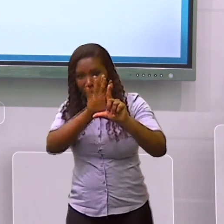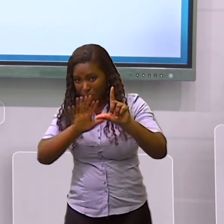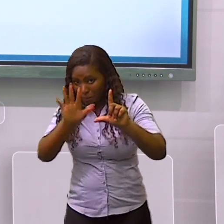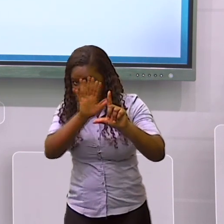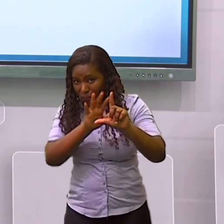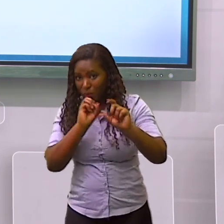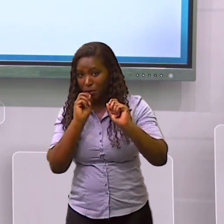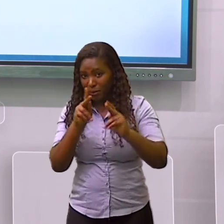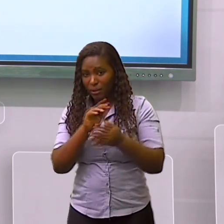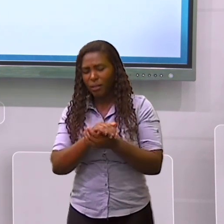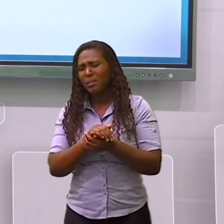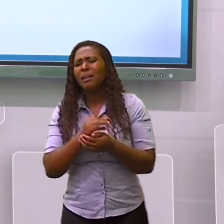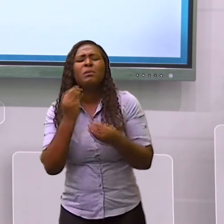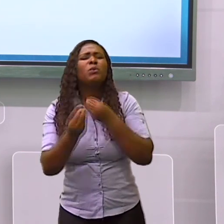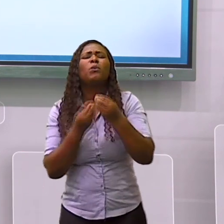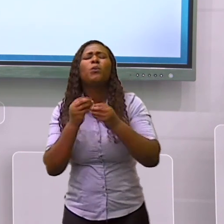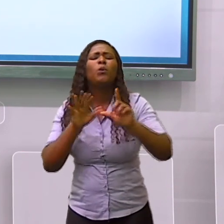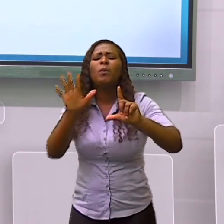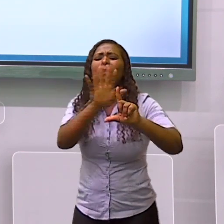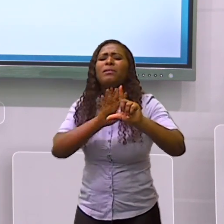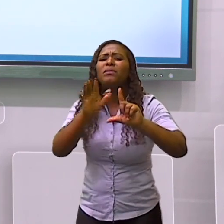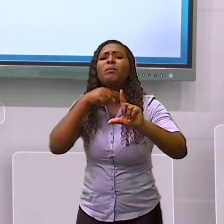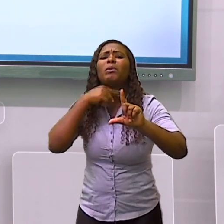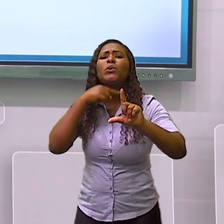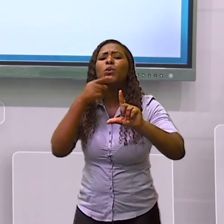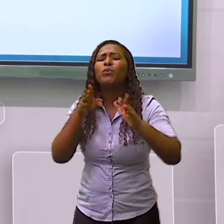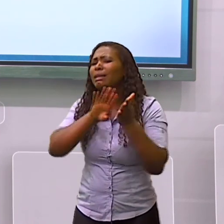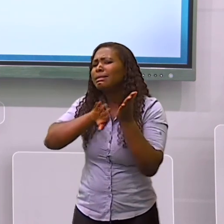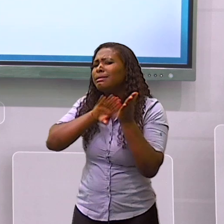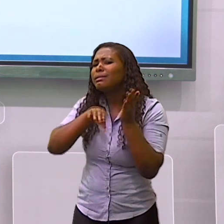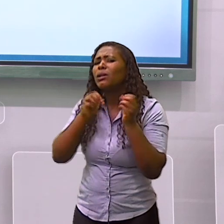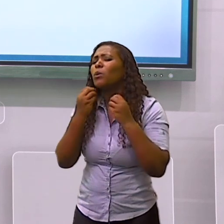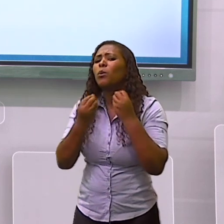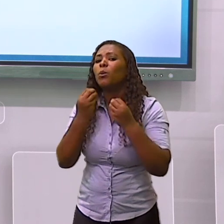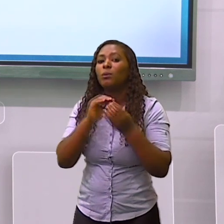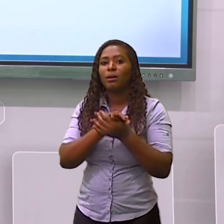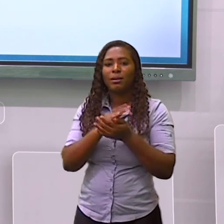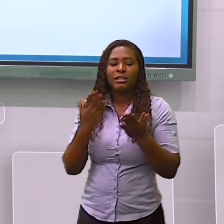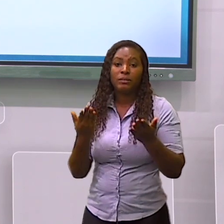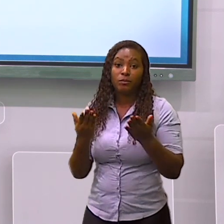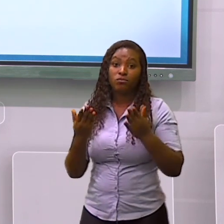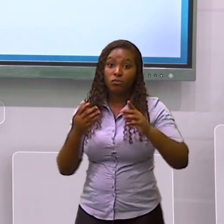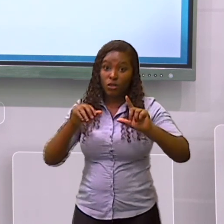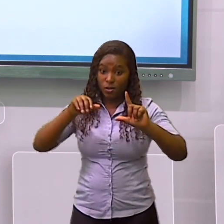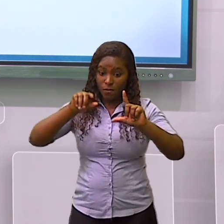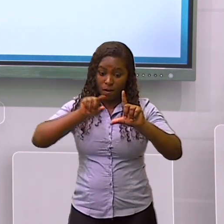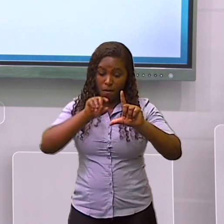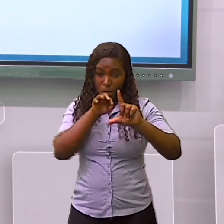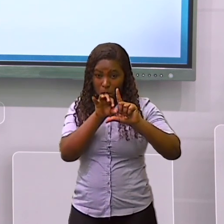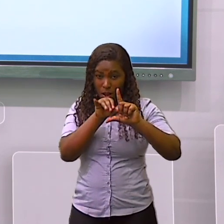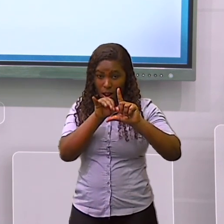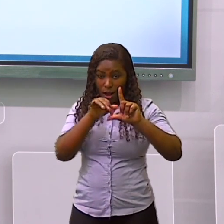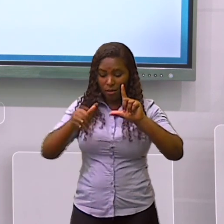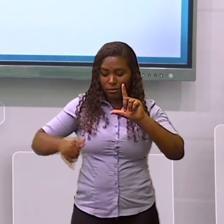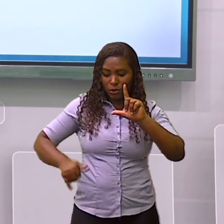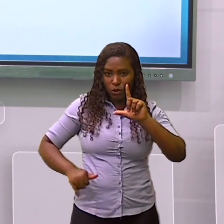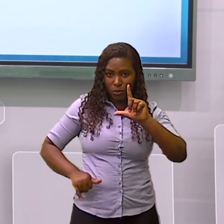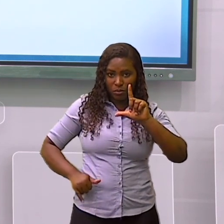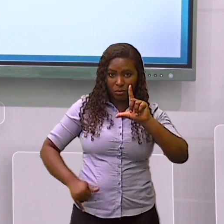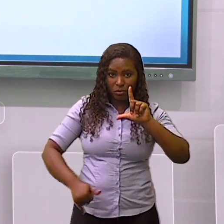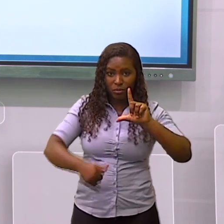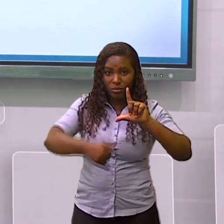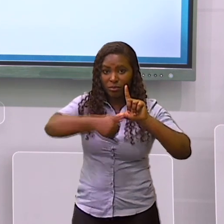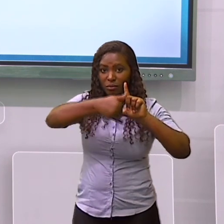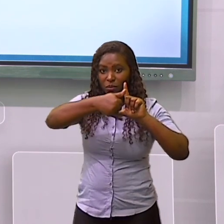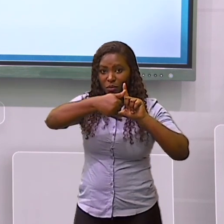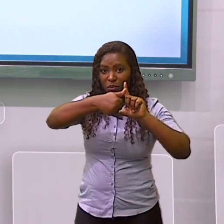da minha plataforma para tirar as dúvidas? Você vai apontar a câmera do seu celular na imagem que aparece